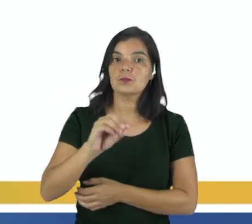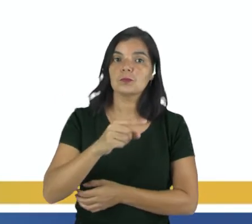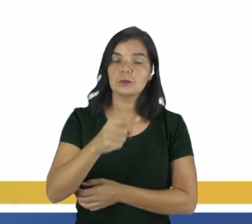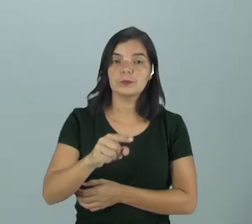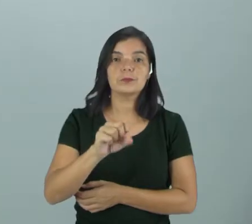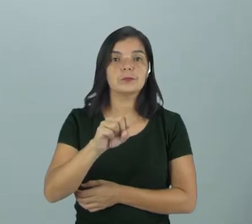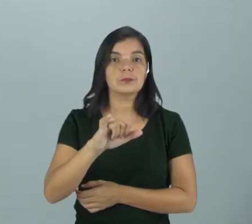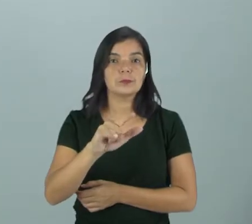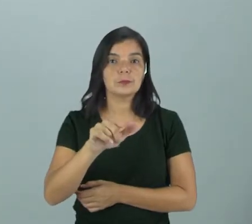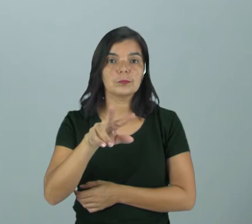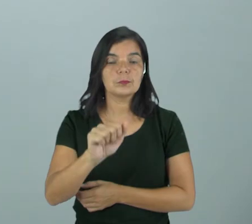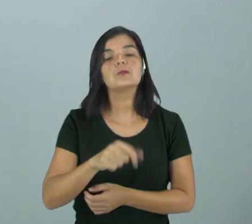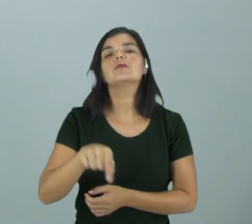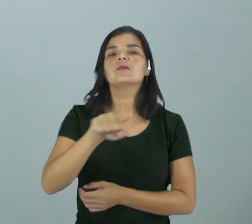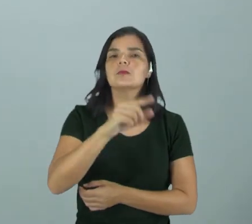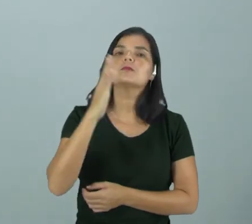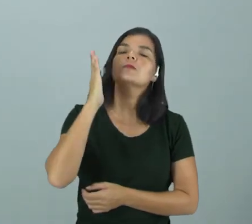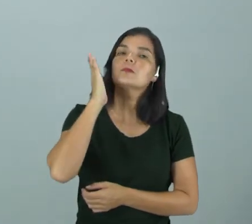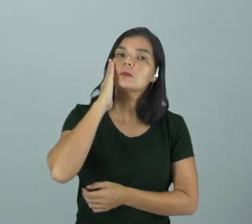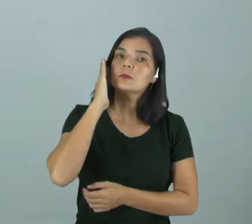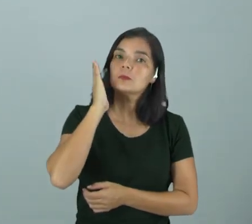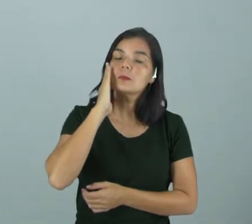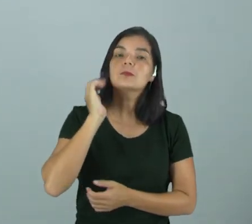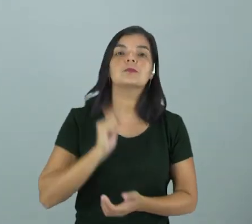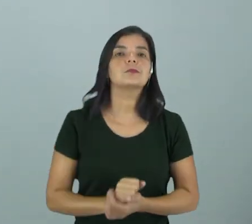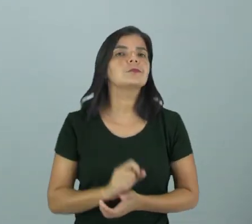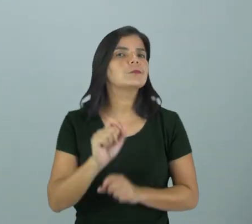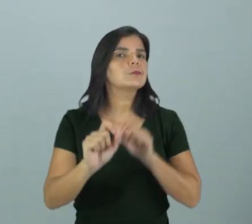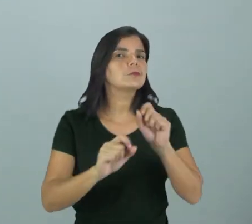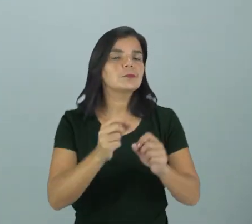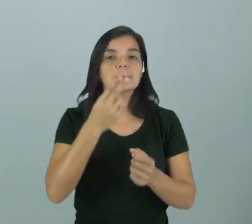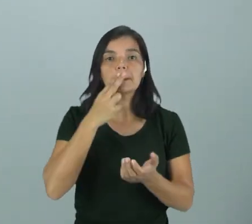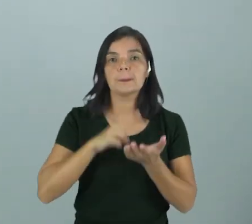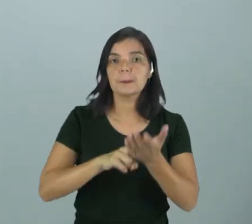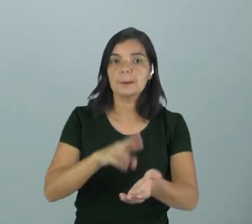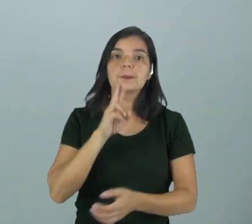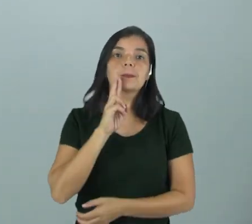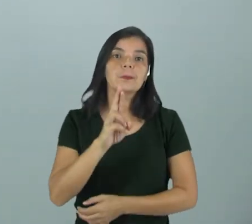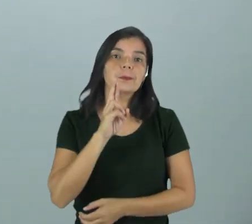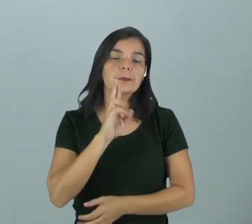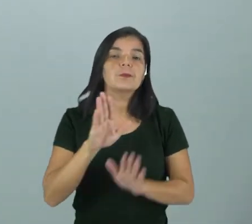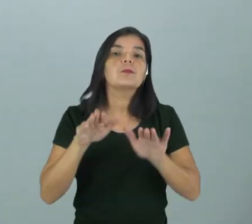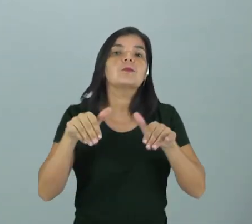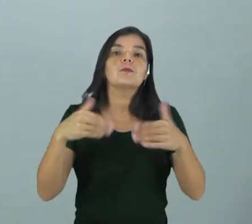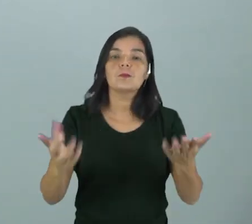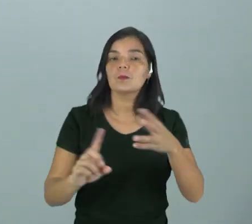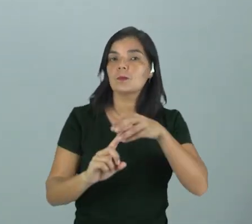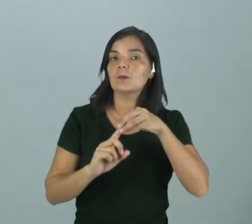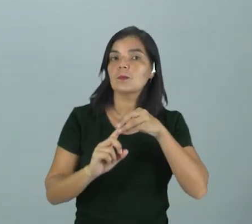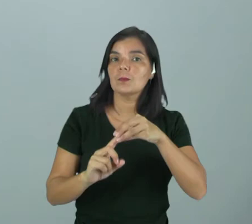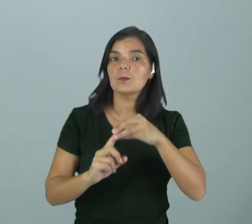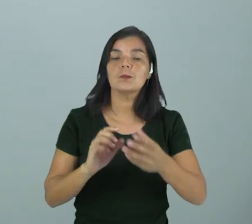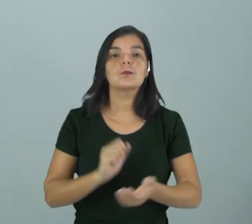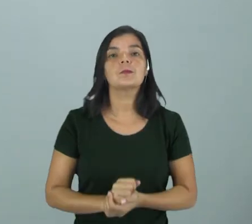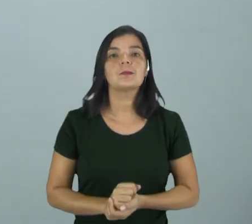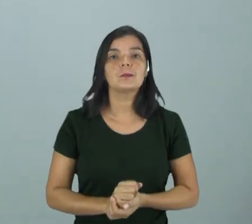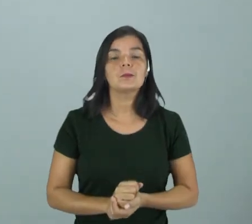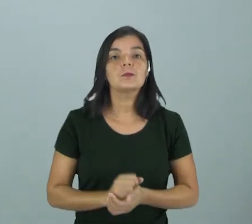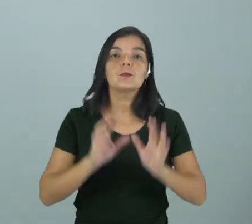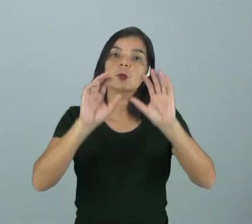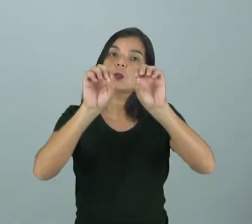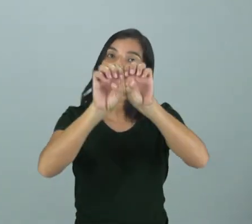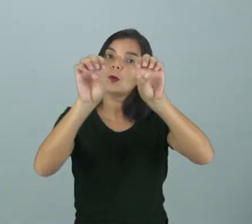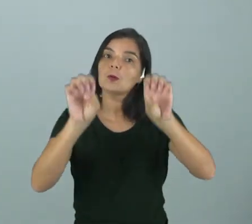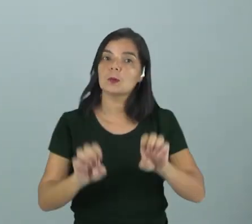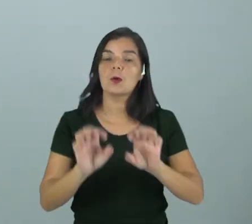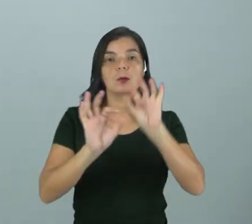Silva. Espero que vocês tenham entendido o que é uma carta de reclamação, qual é a finalidade e a